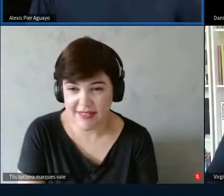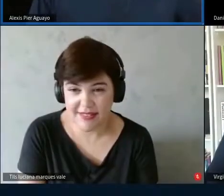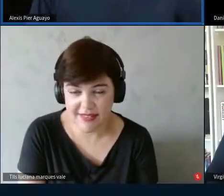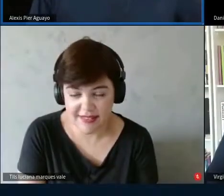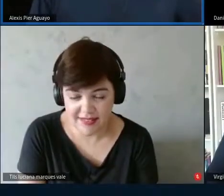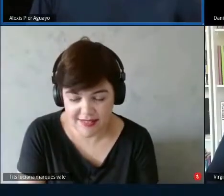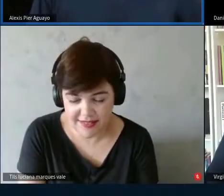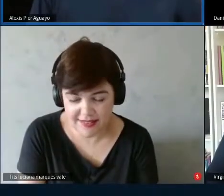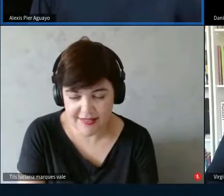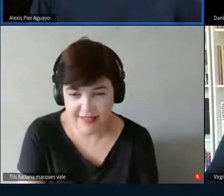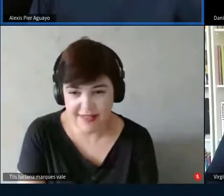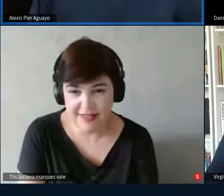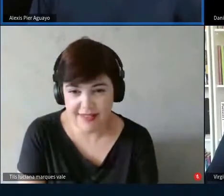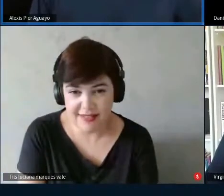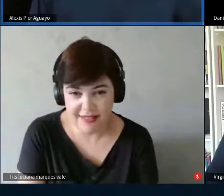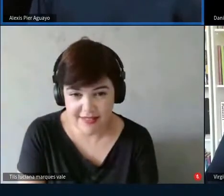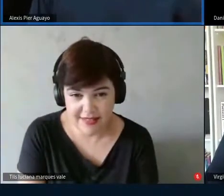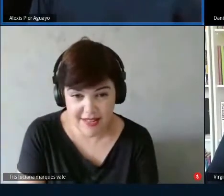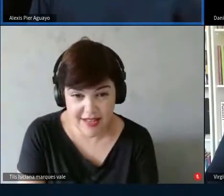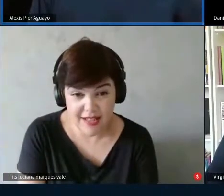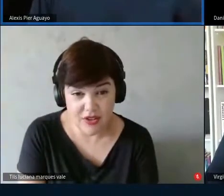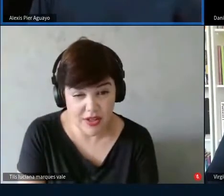O que eu faço da minha vida sem vocês?